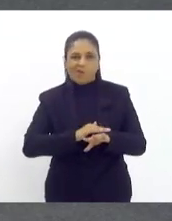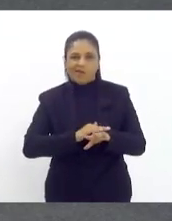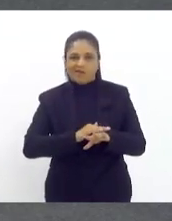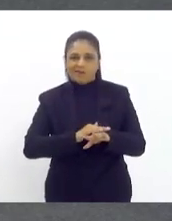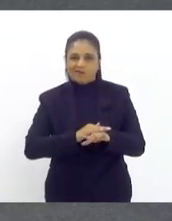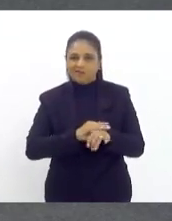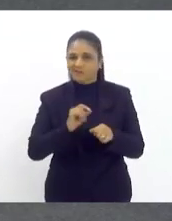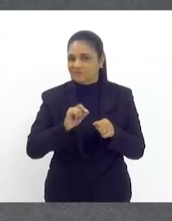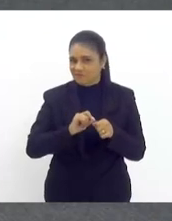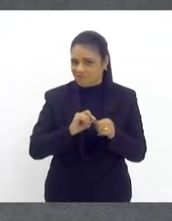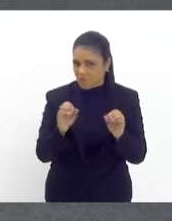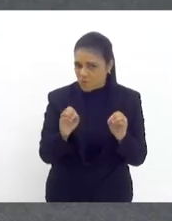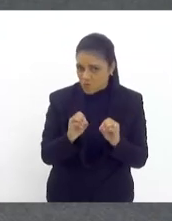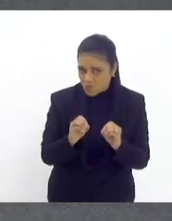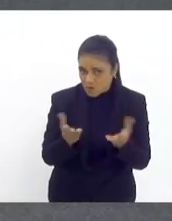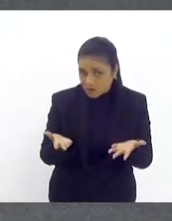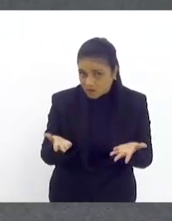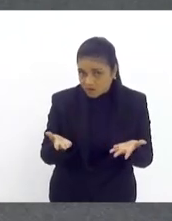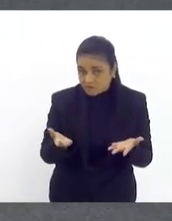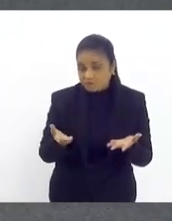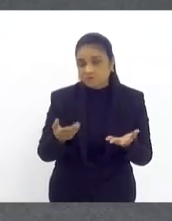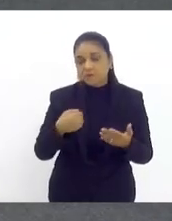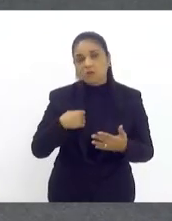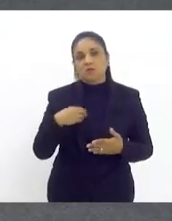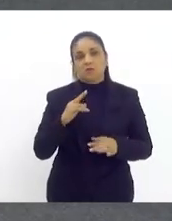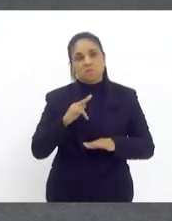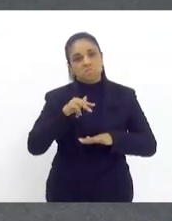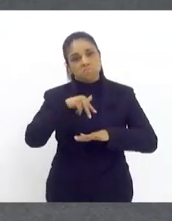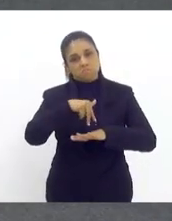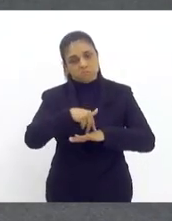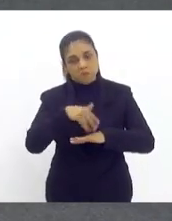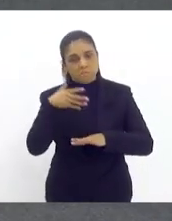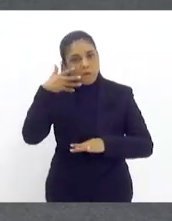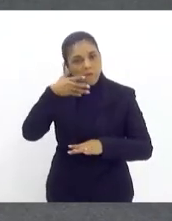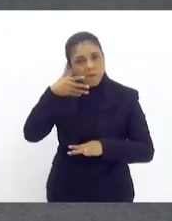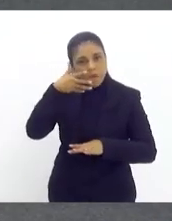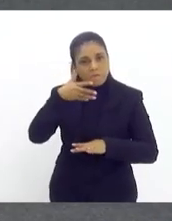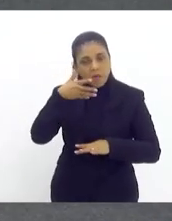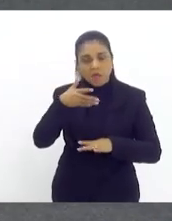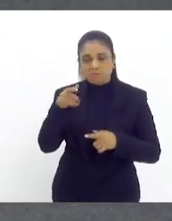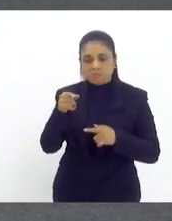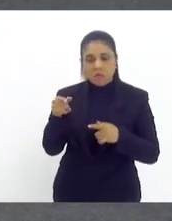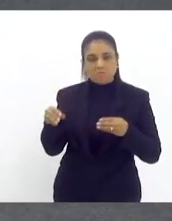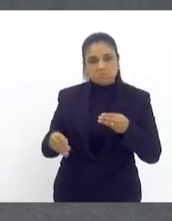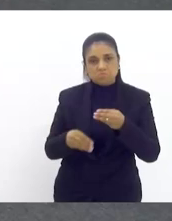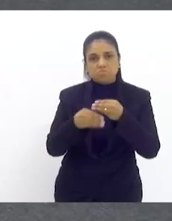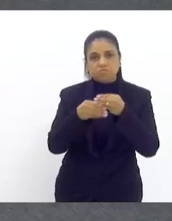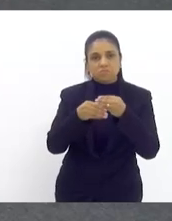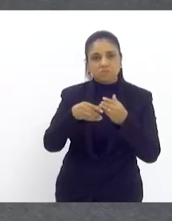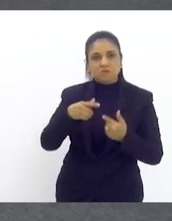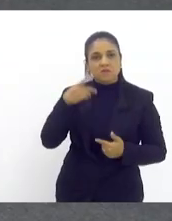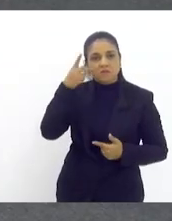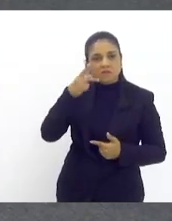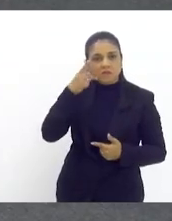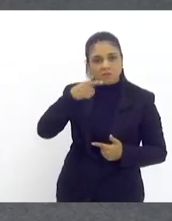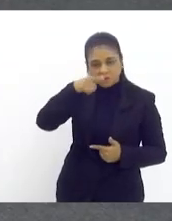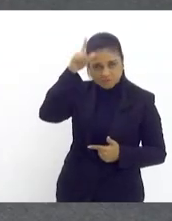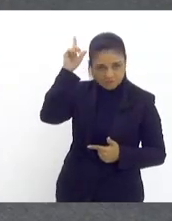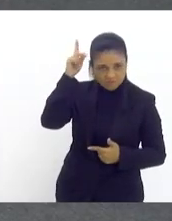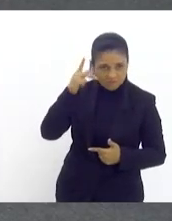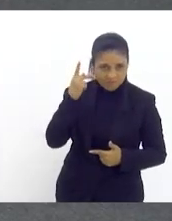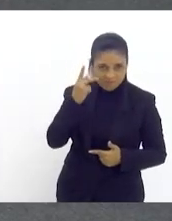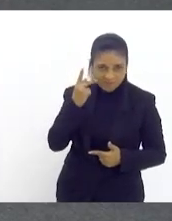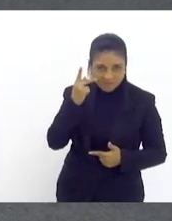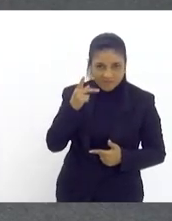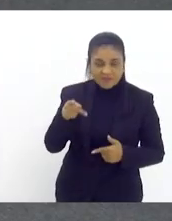será feito então queria fazer essa colocação na brilhante fala como sempre de vossa excelência E mais